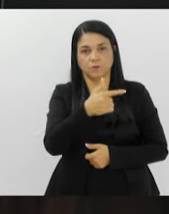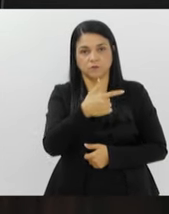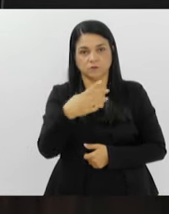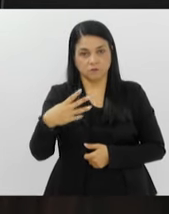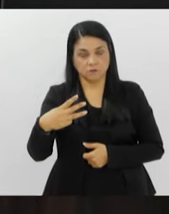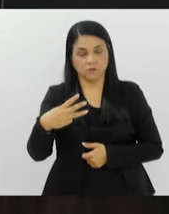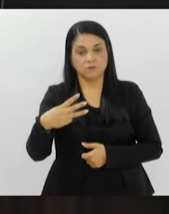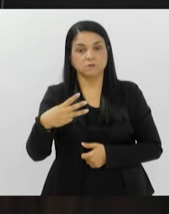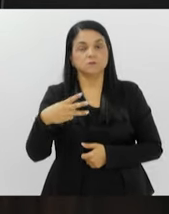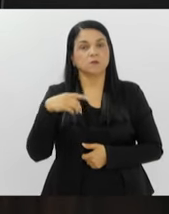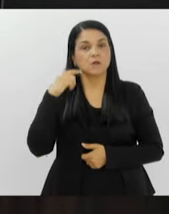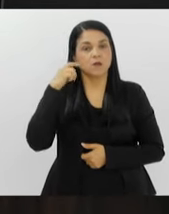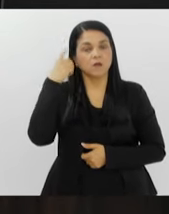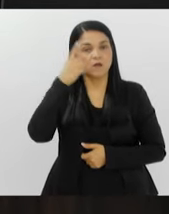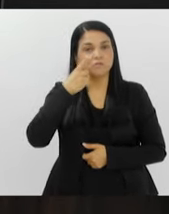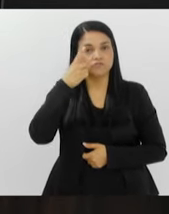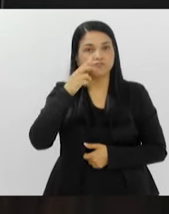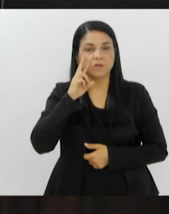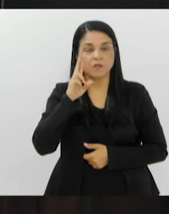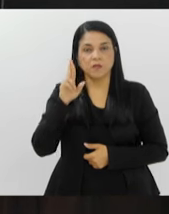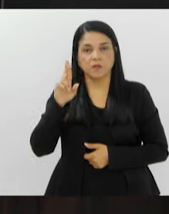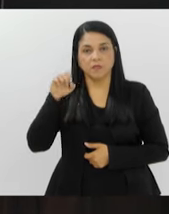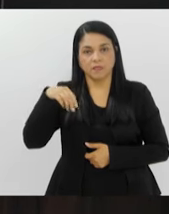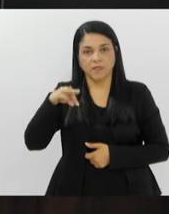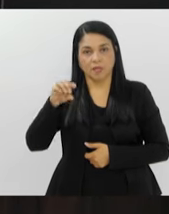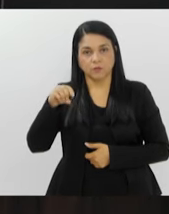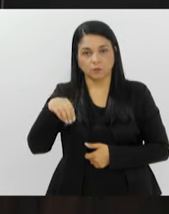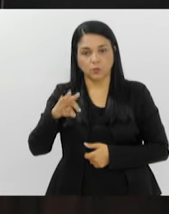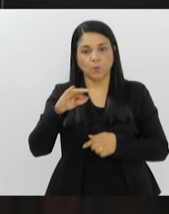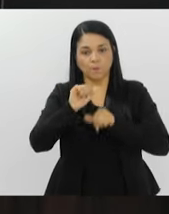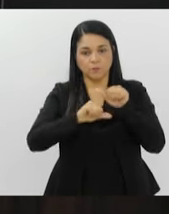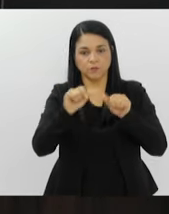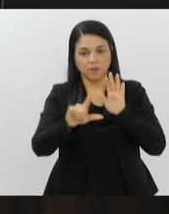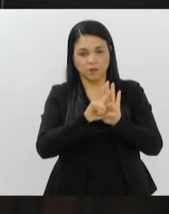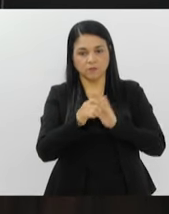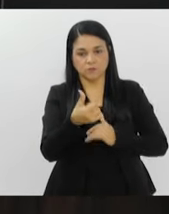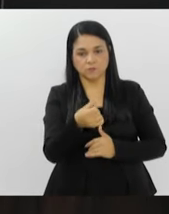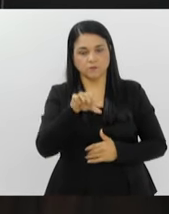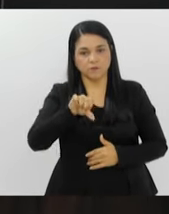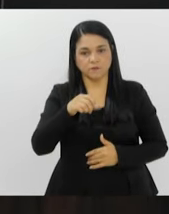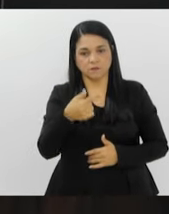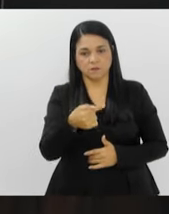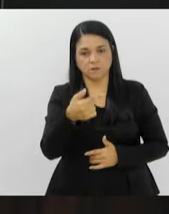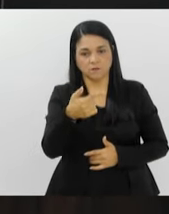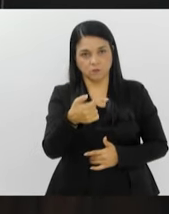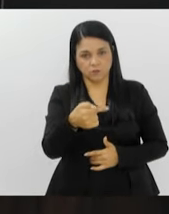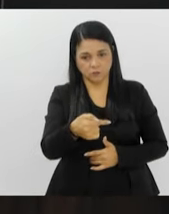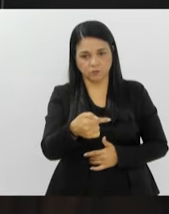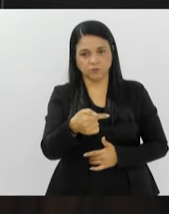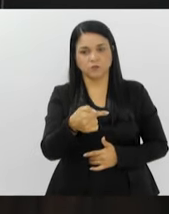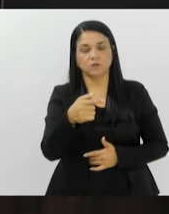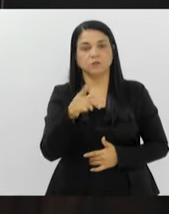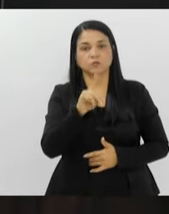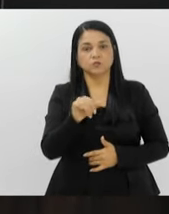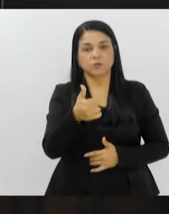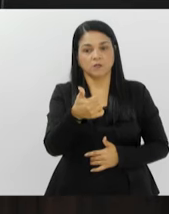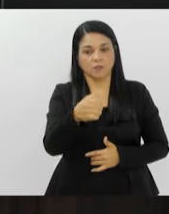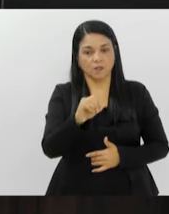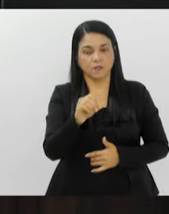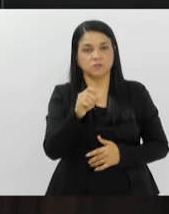de 2023 de autoria do Deputado Renato Machado que altera a lei 6972 de março de